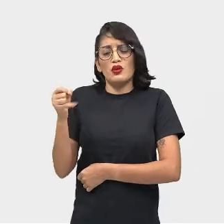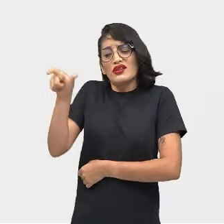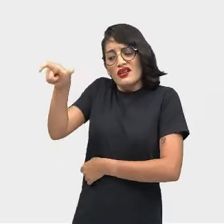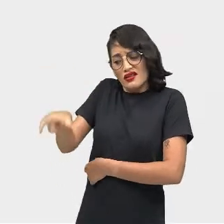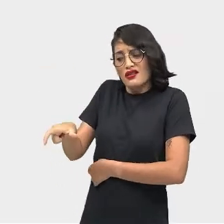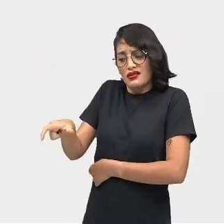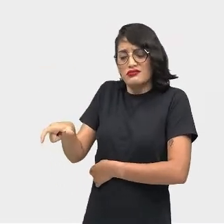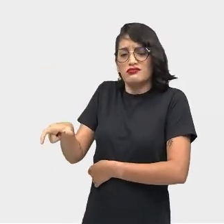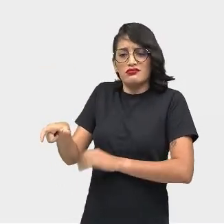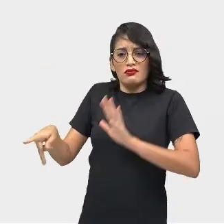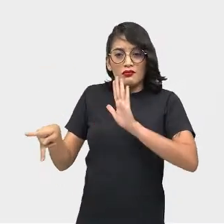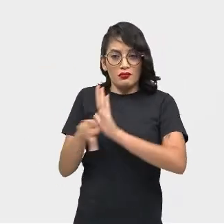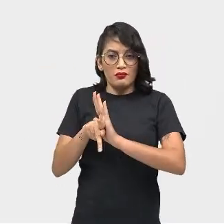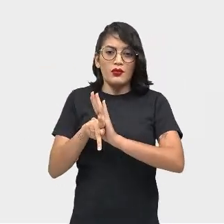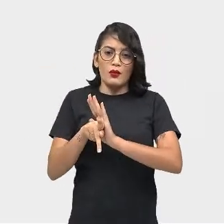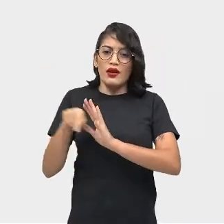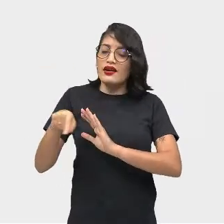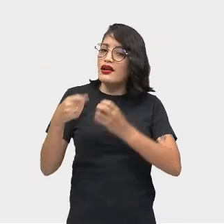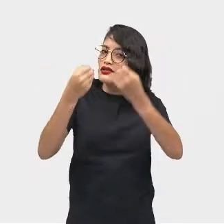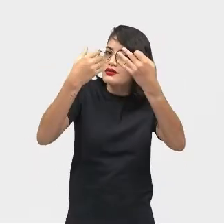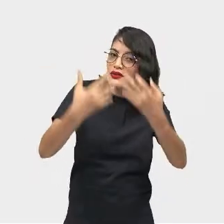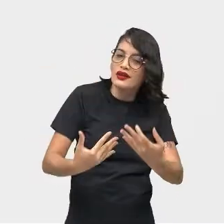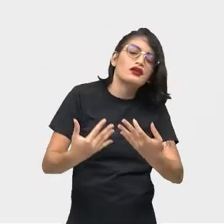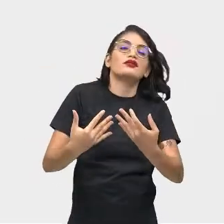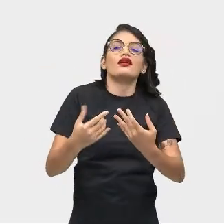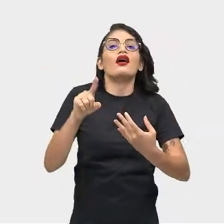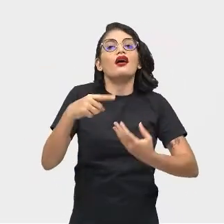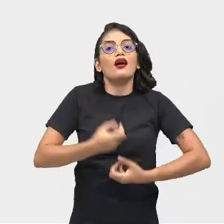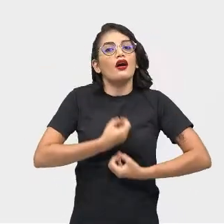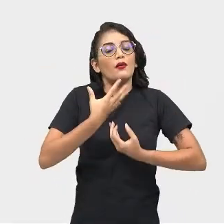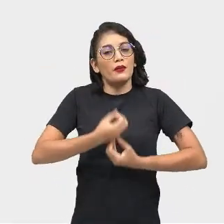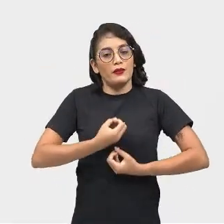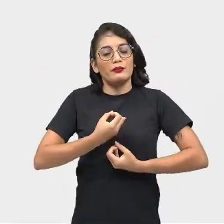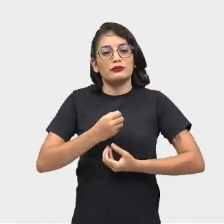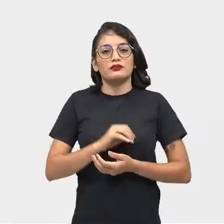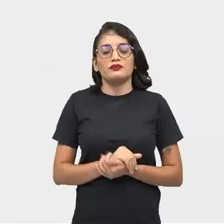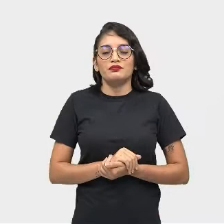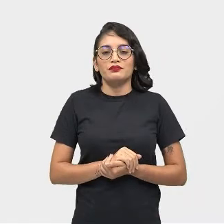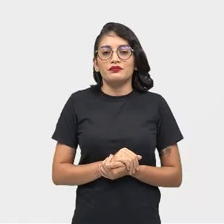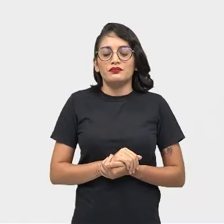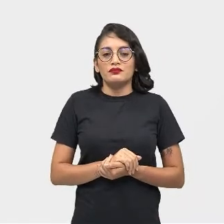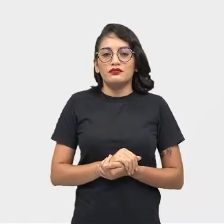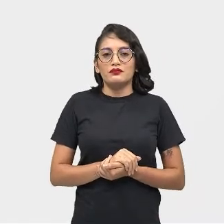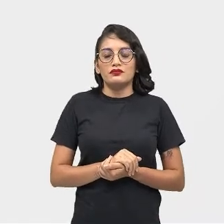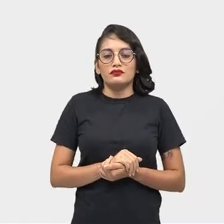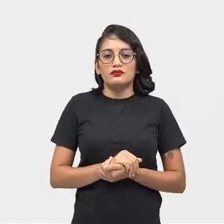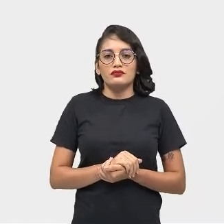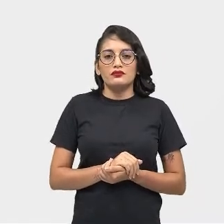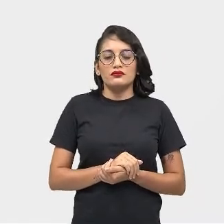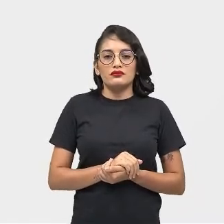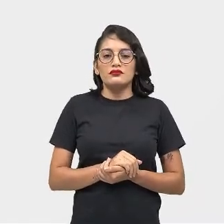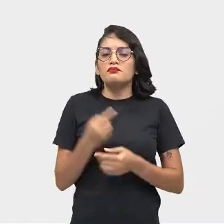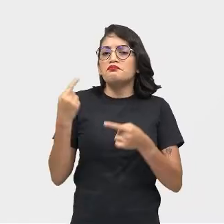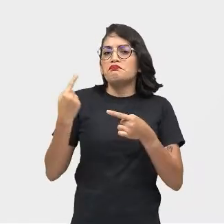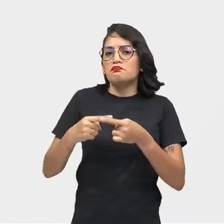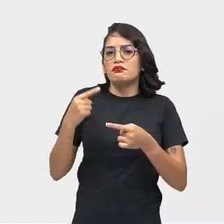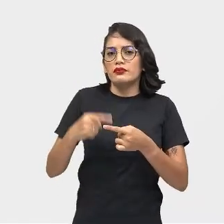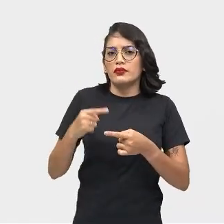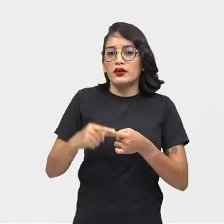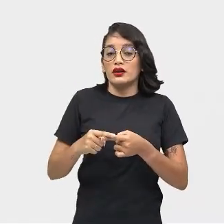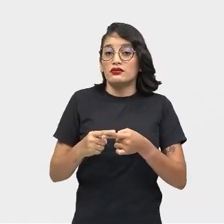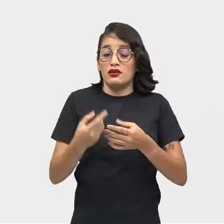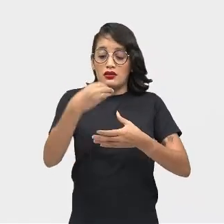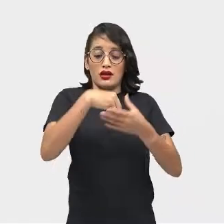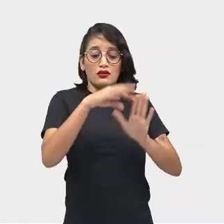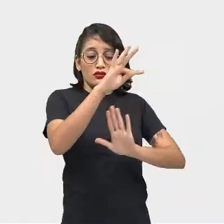no poema é o eu lírico? E olha que interessante, a voz no poema é o eu lírico, porque em